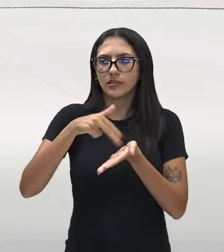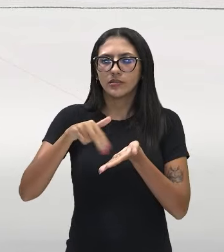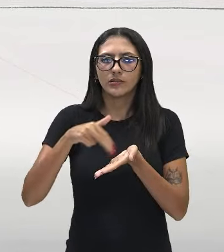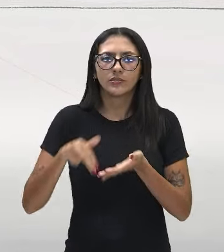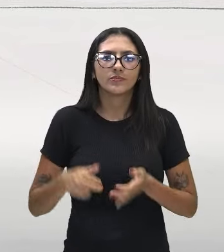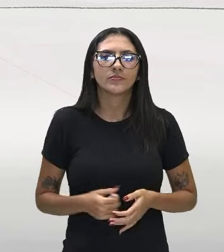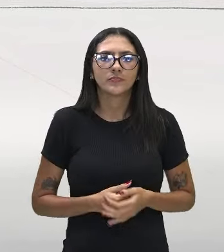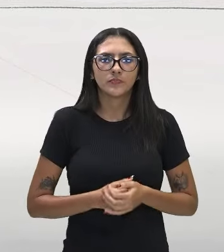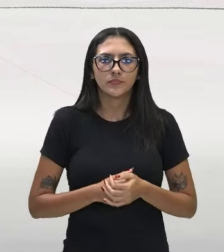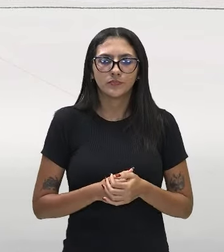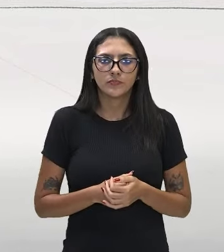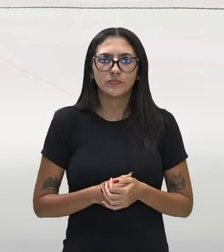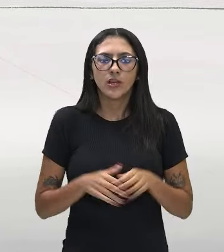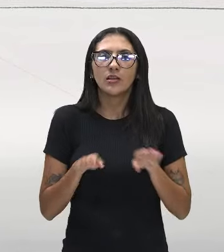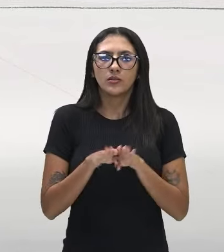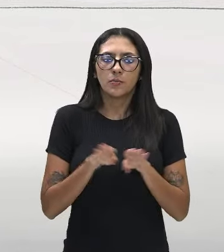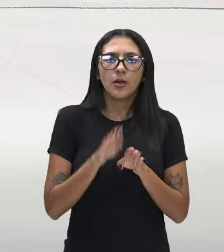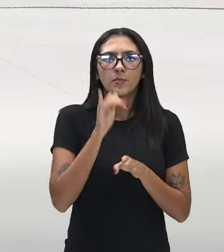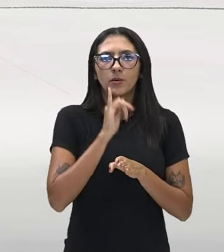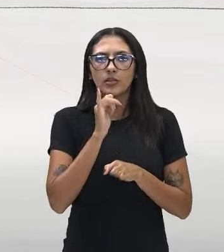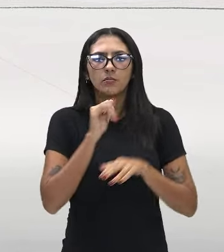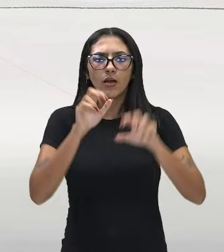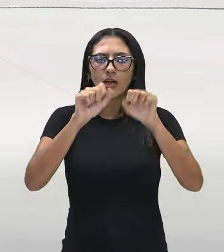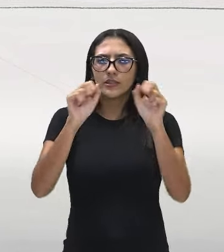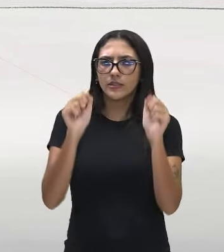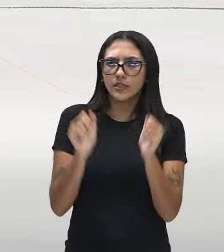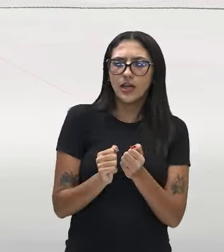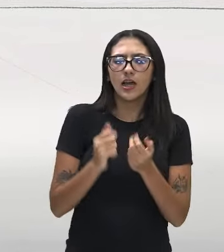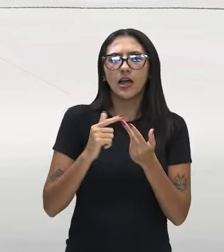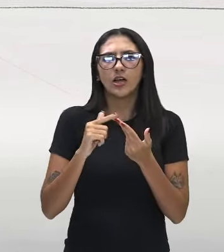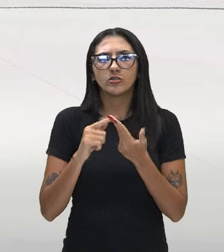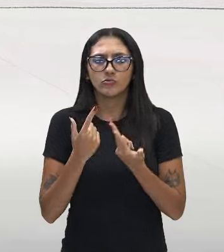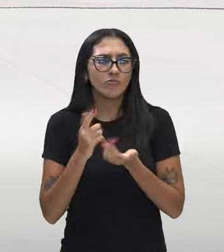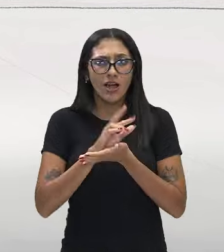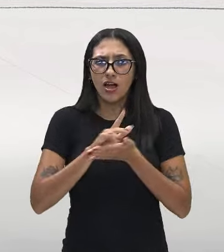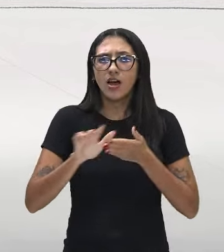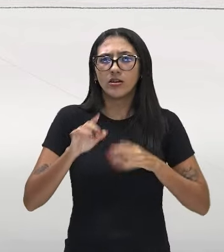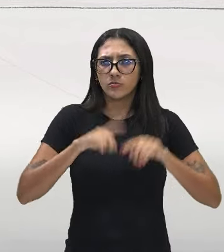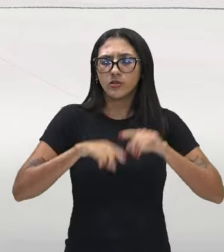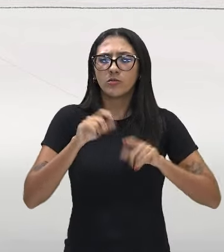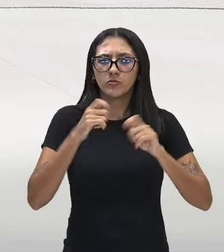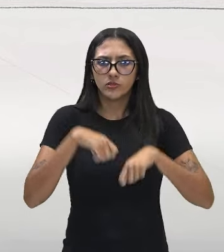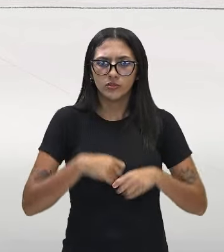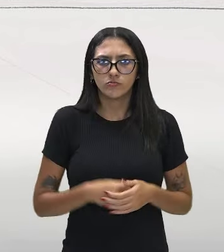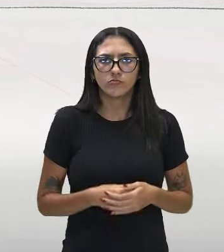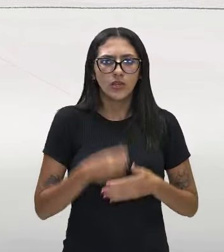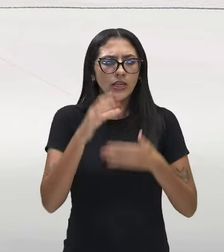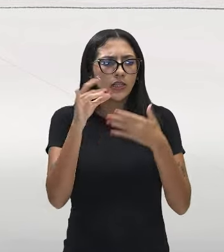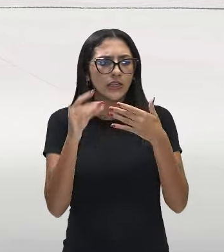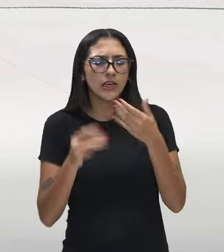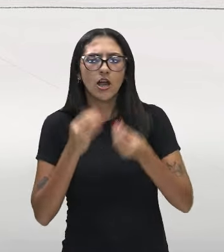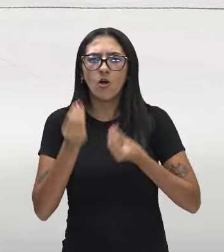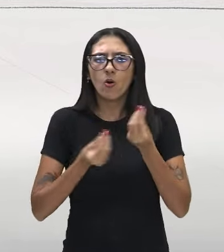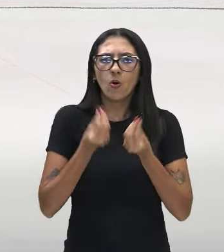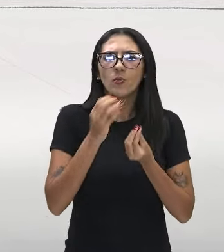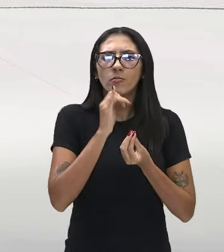A gente falou em artesanato, né, como já foi dito, né, anteriormente. Então, assim, até isso, um passo a passo para se montar